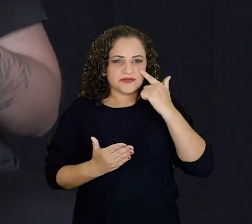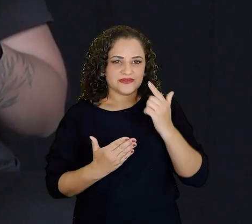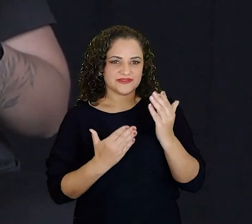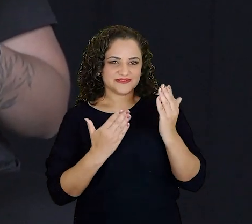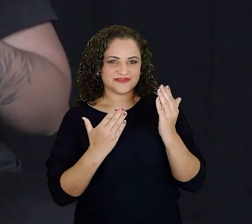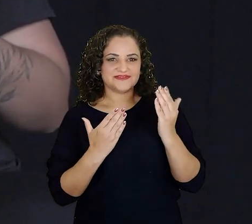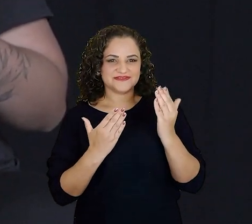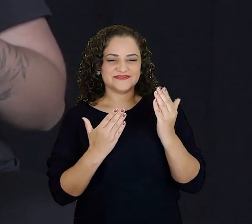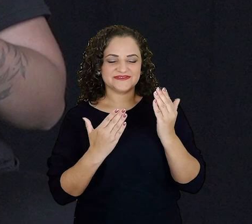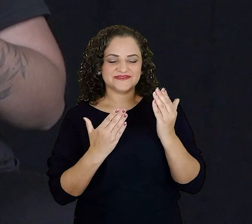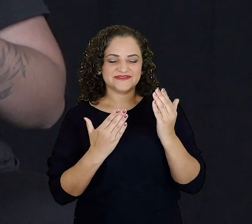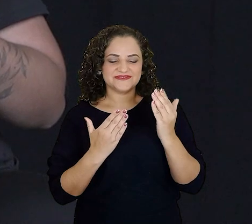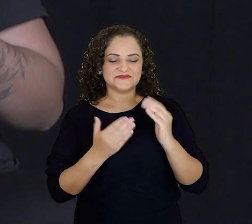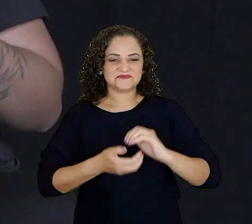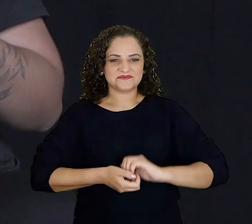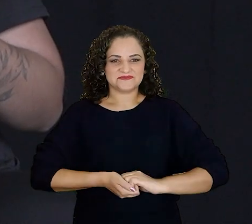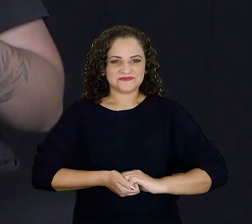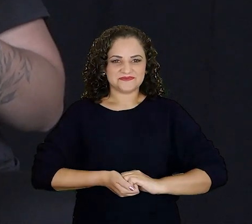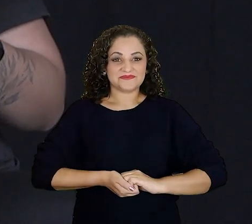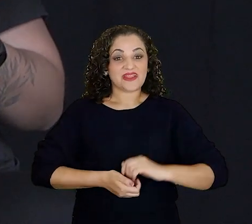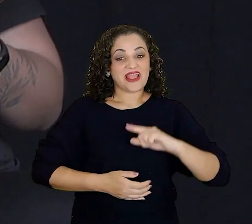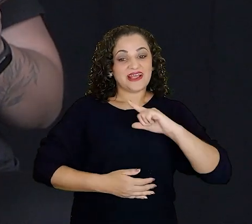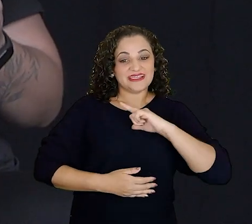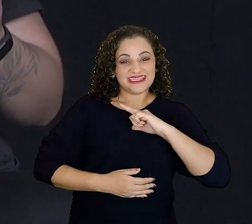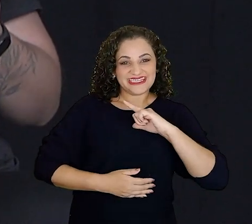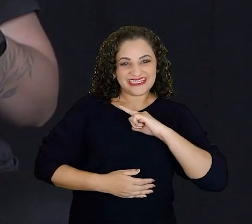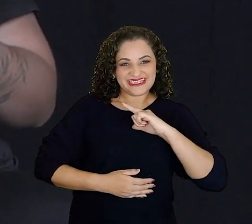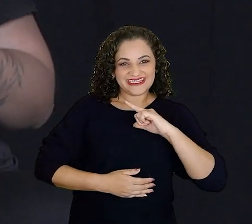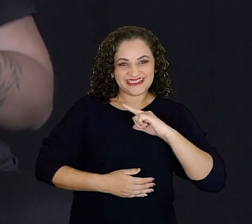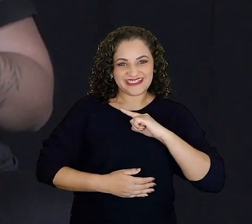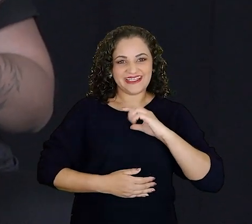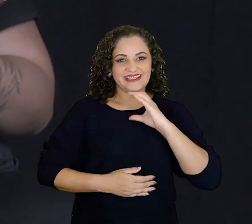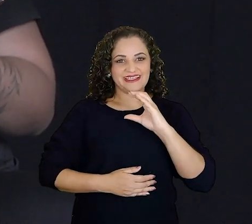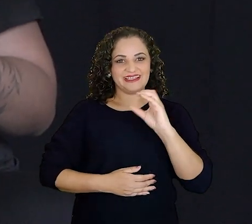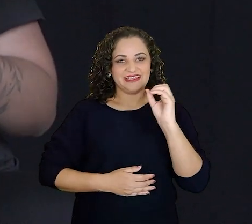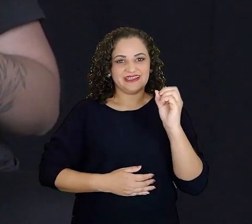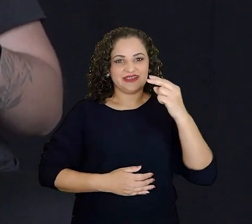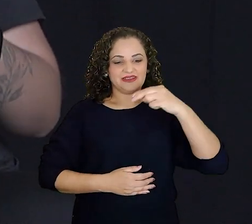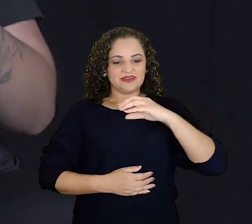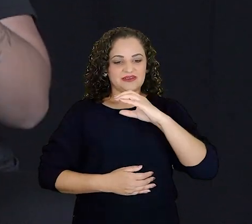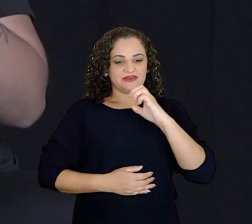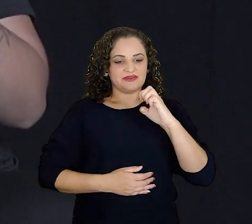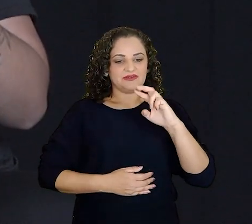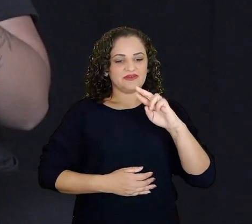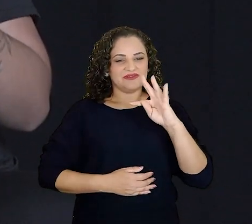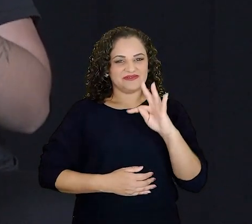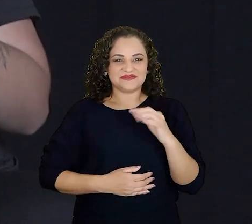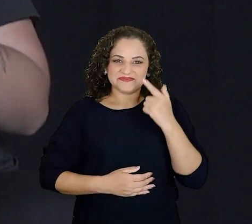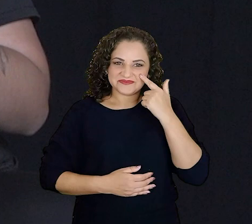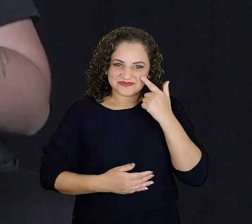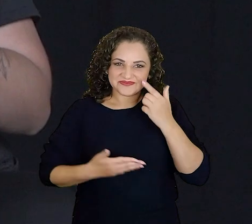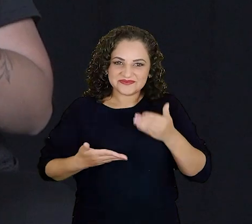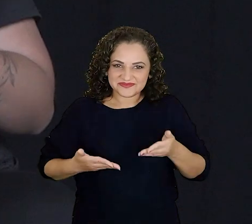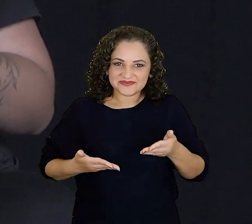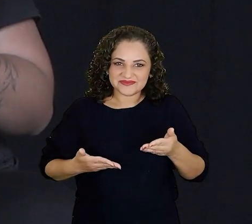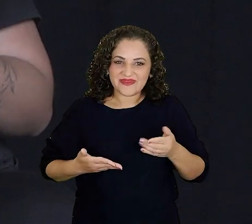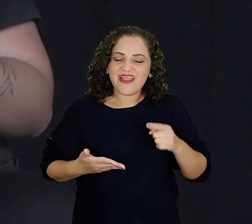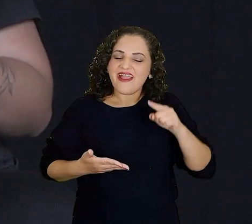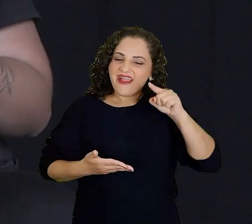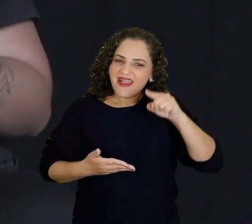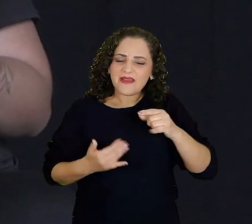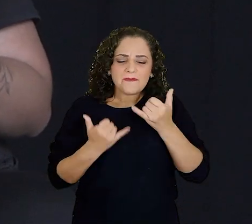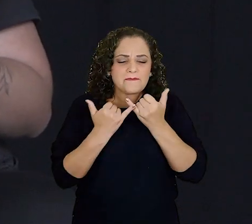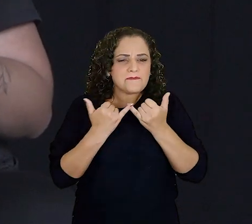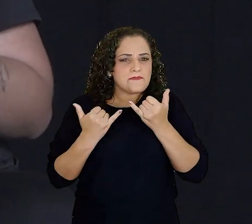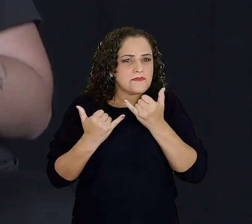que vai aparecer a imagem aqui no cantinho da tela. Nós temos o ukulele concert, que é esse aqui que está comigo.